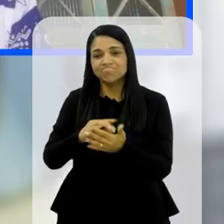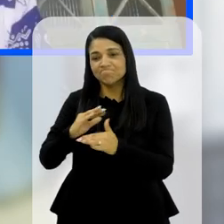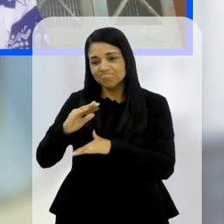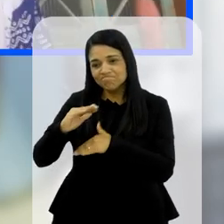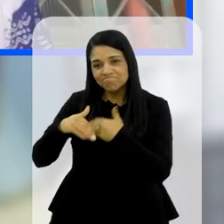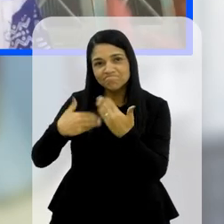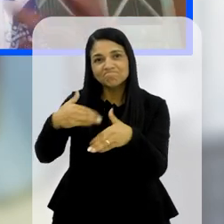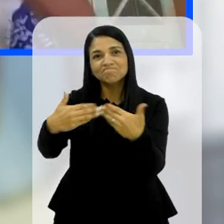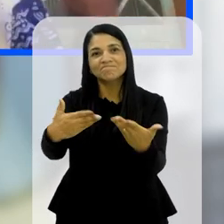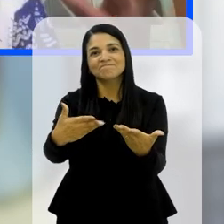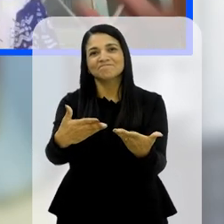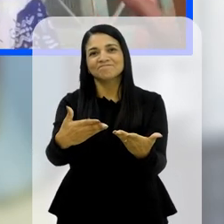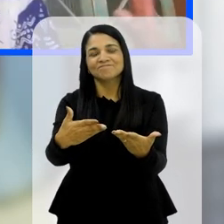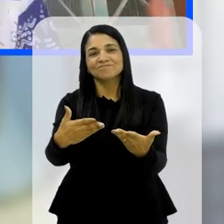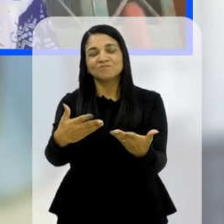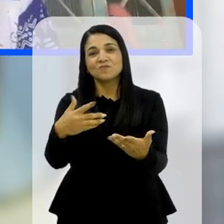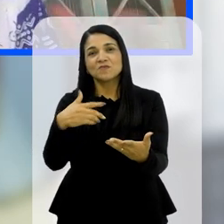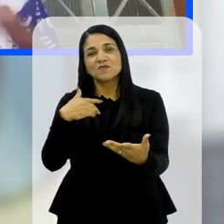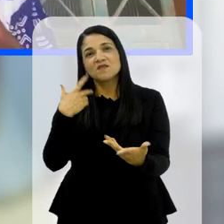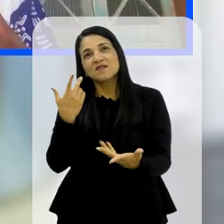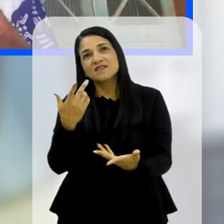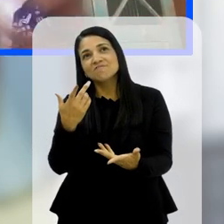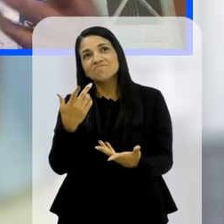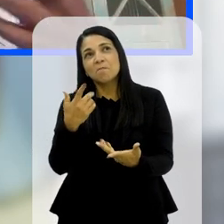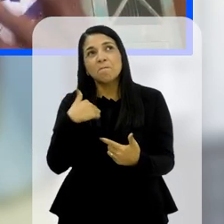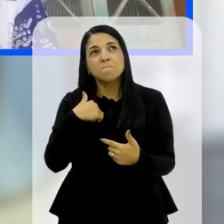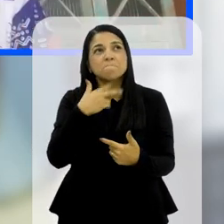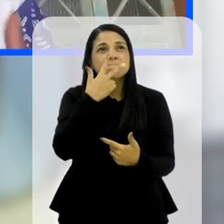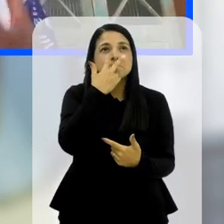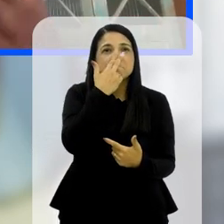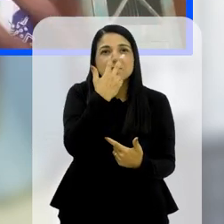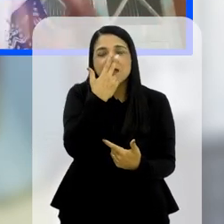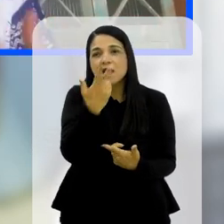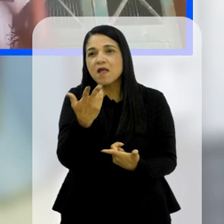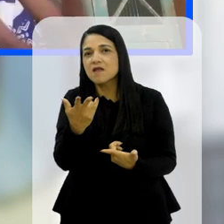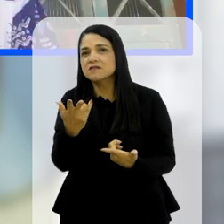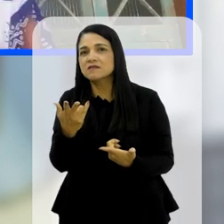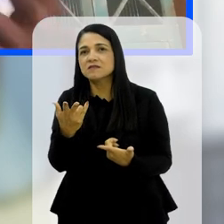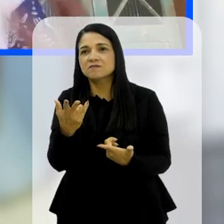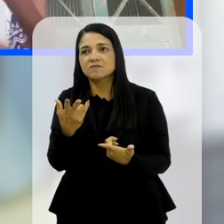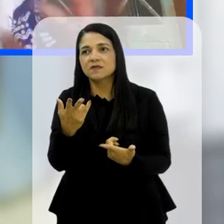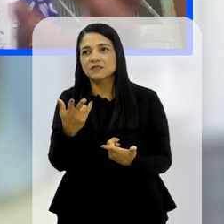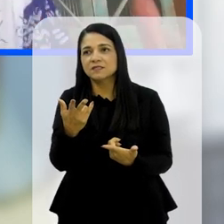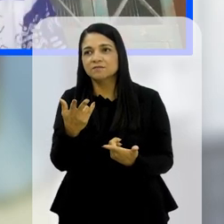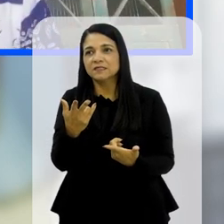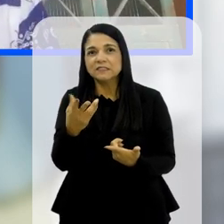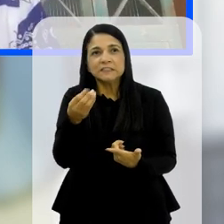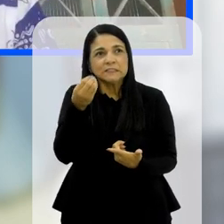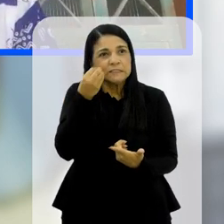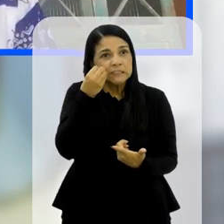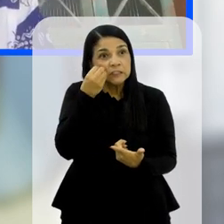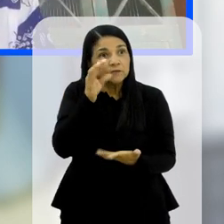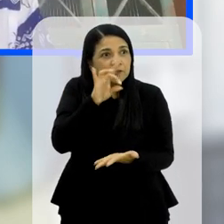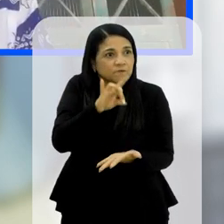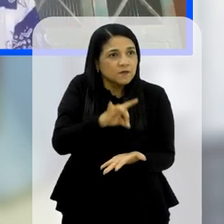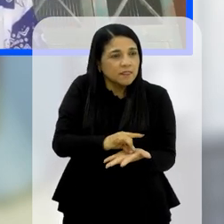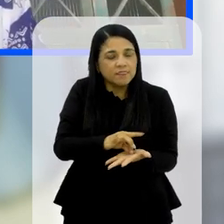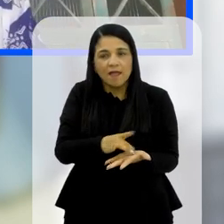acontecendo, porque a realidade é uma construção, então é quase como uma volta a essa obsessão do que